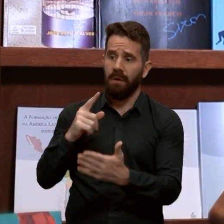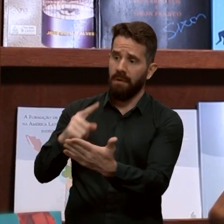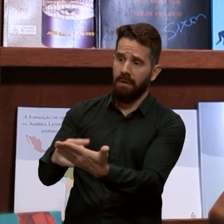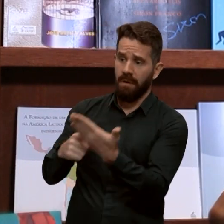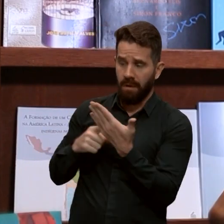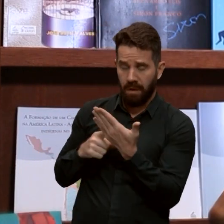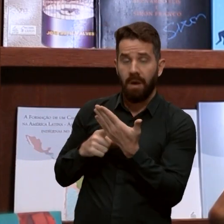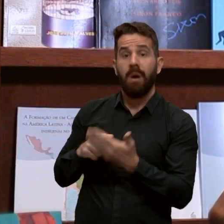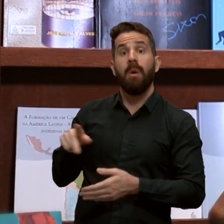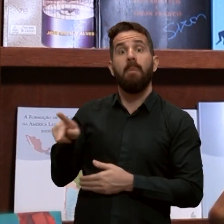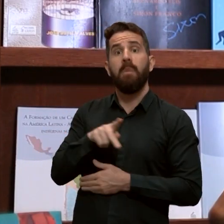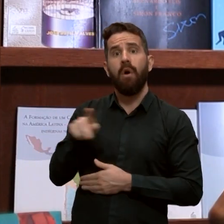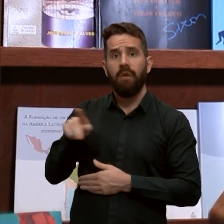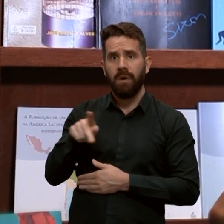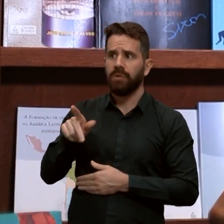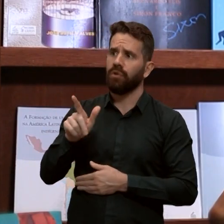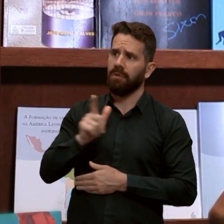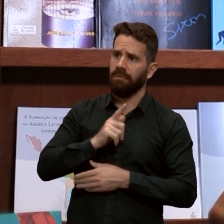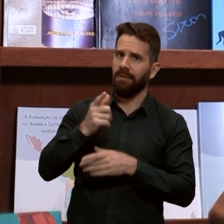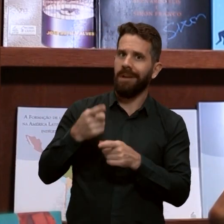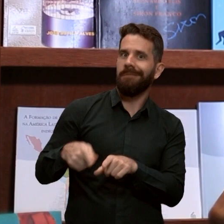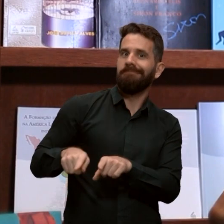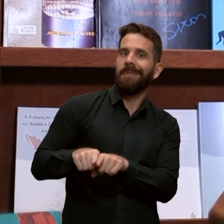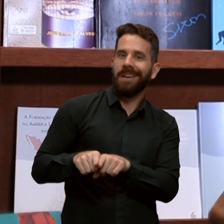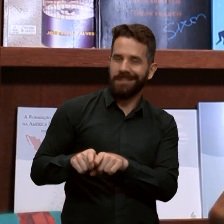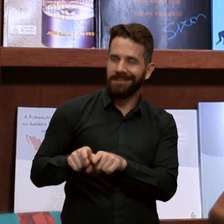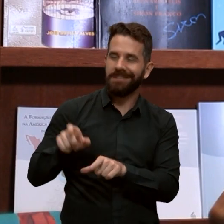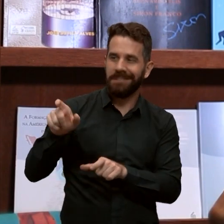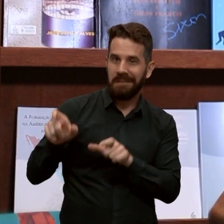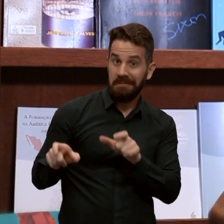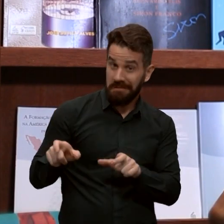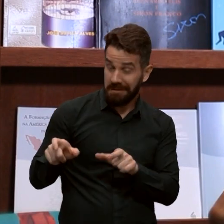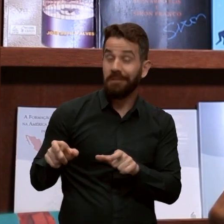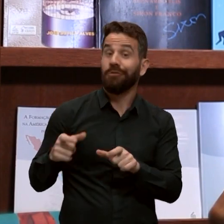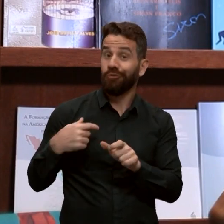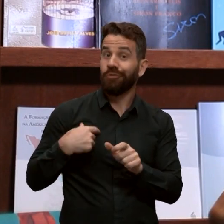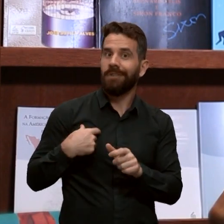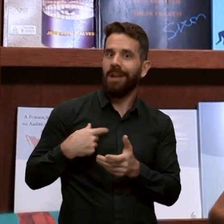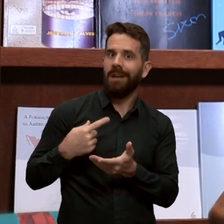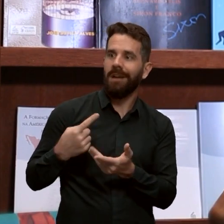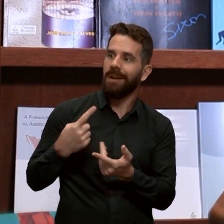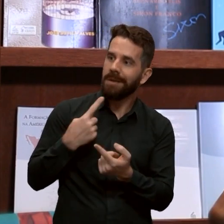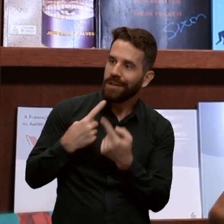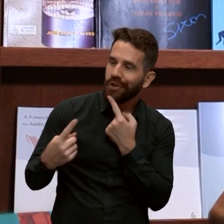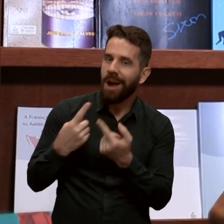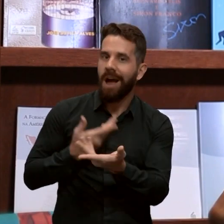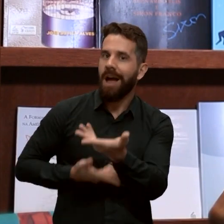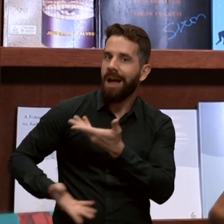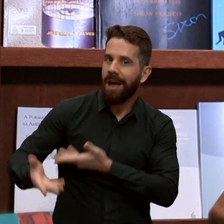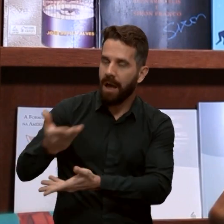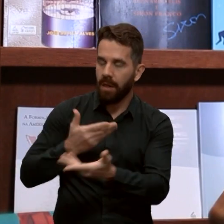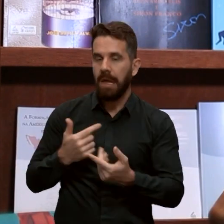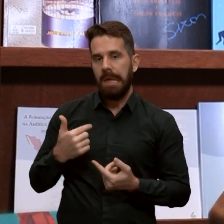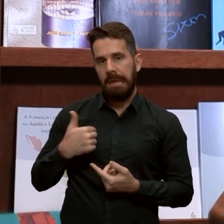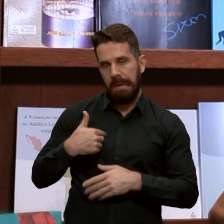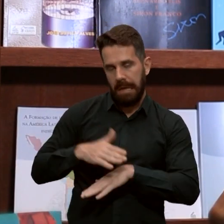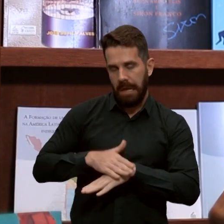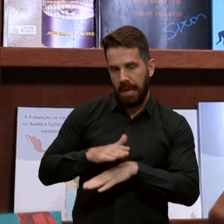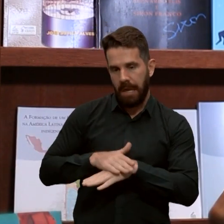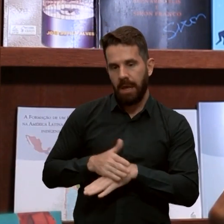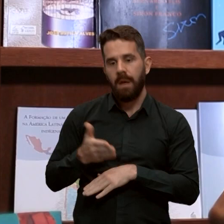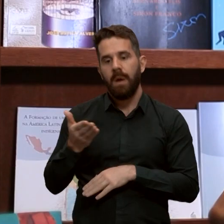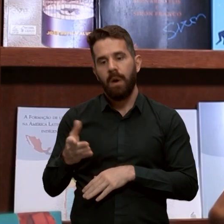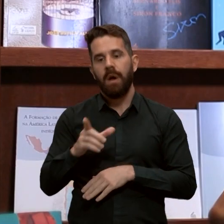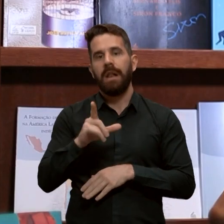Roger Chartier, com quem a gente divide essa obra, que na verdade é um conjunto de diálogos entre eu e a professora